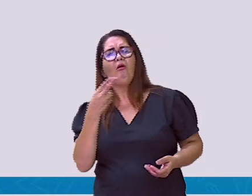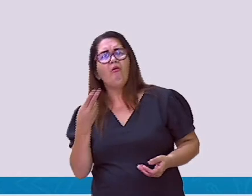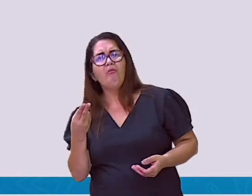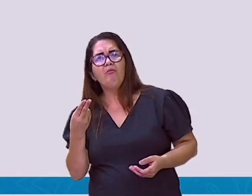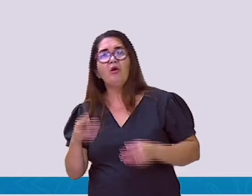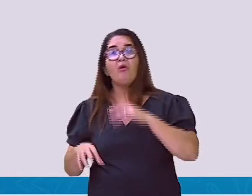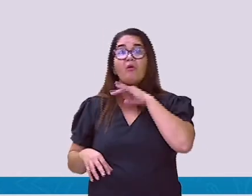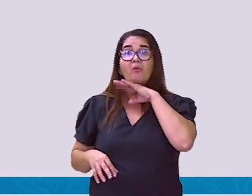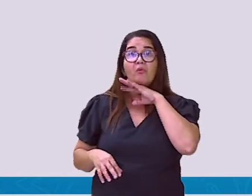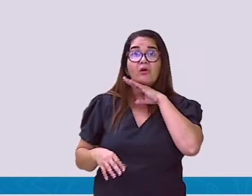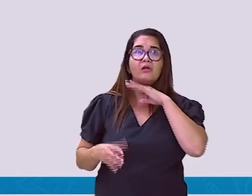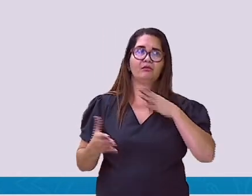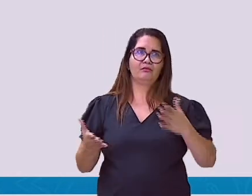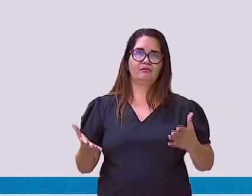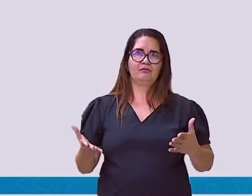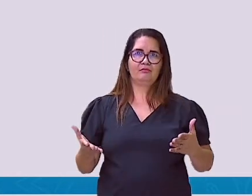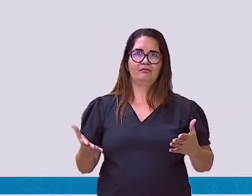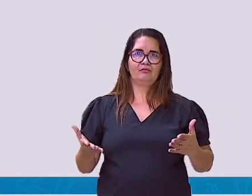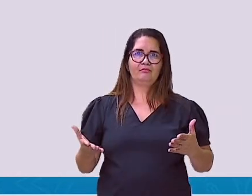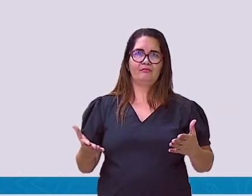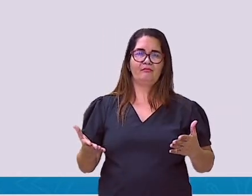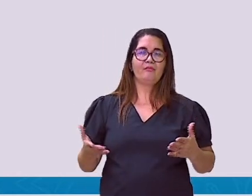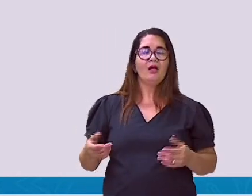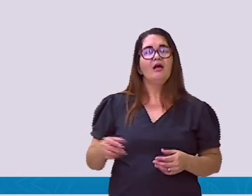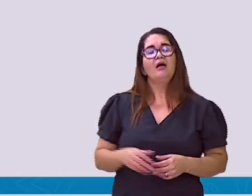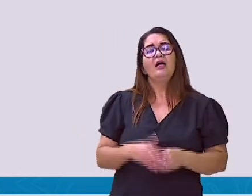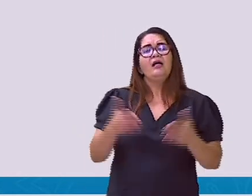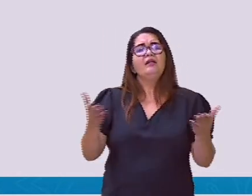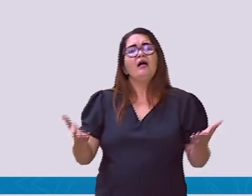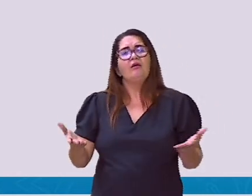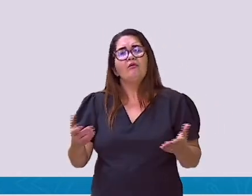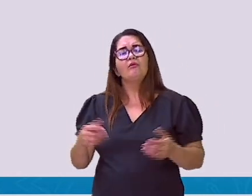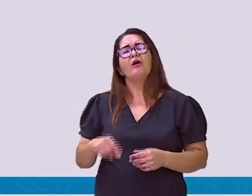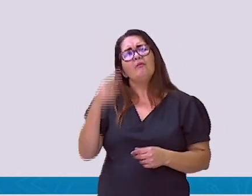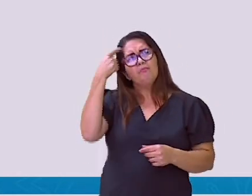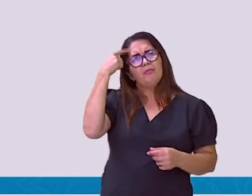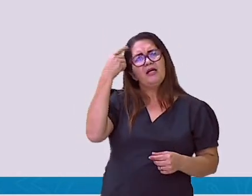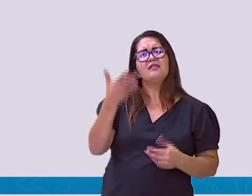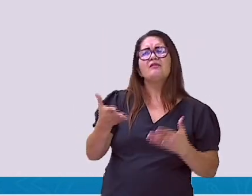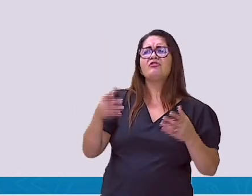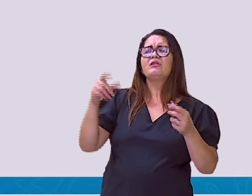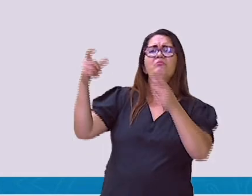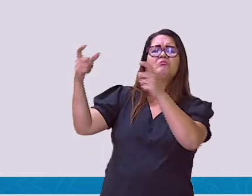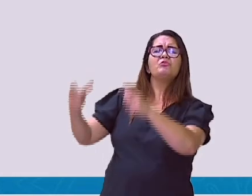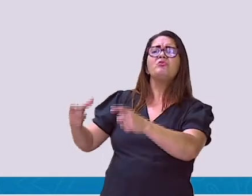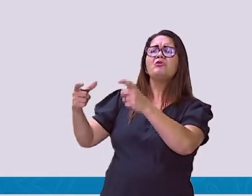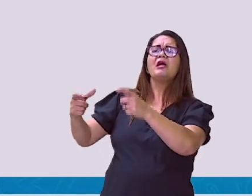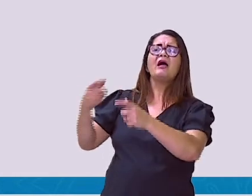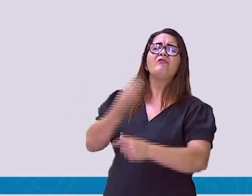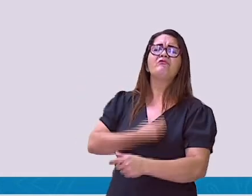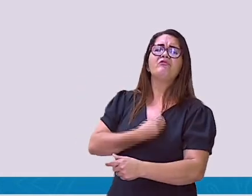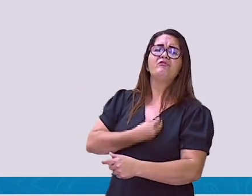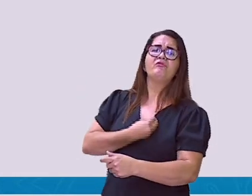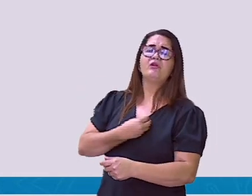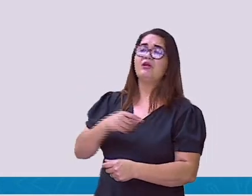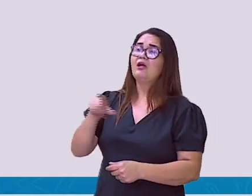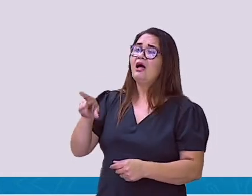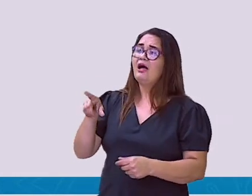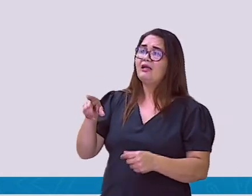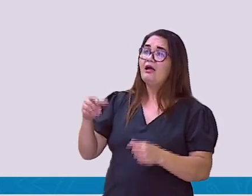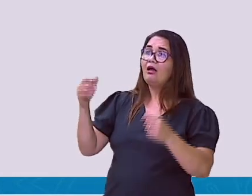algumas semanas e que mesmo assim é muito frio. Complica,